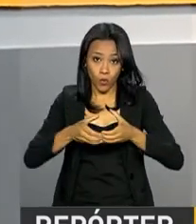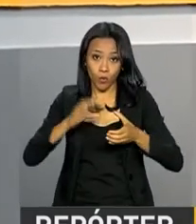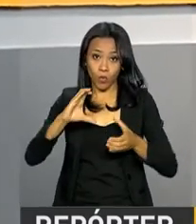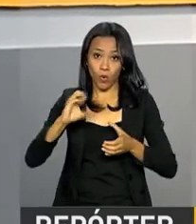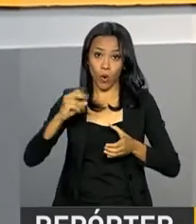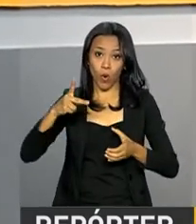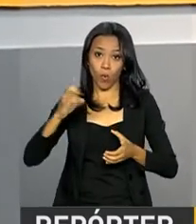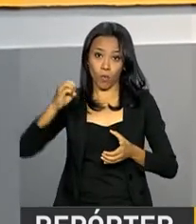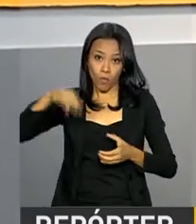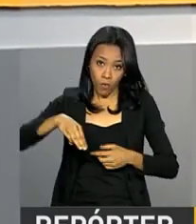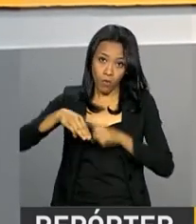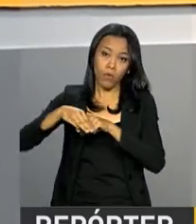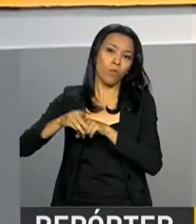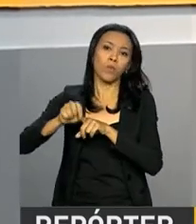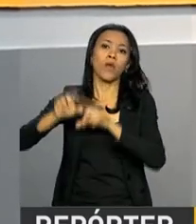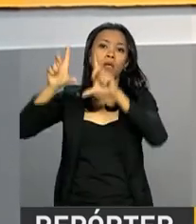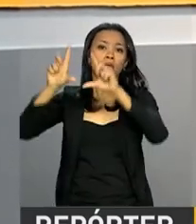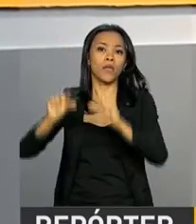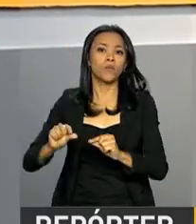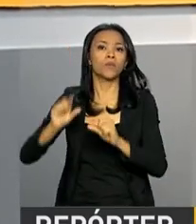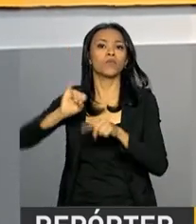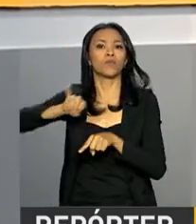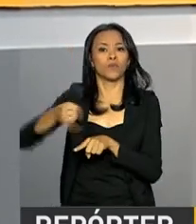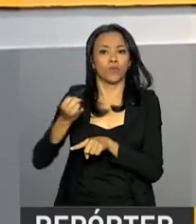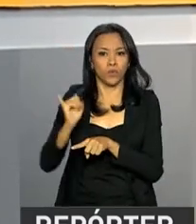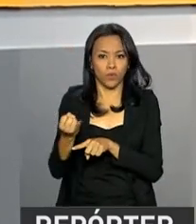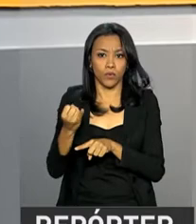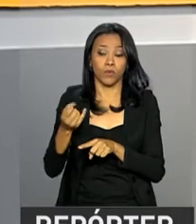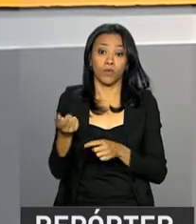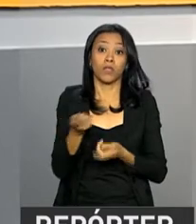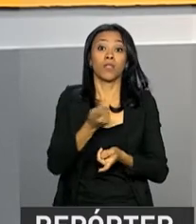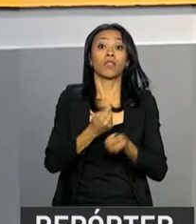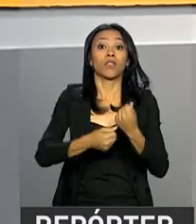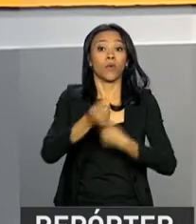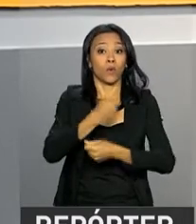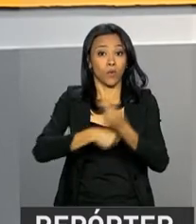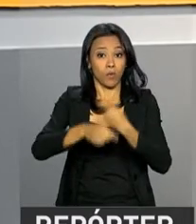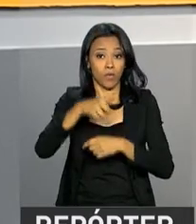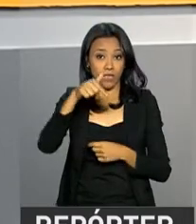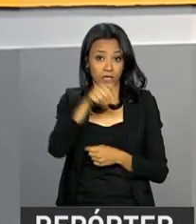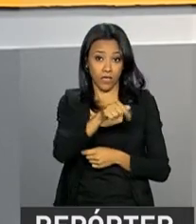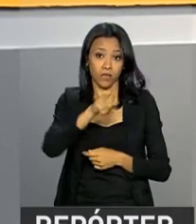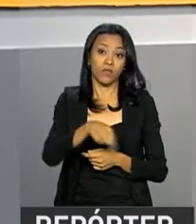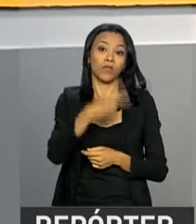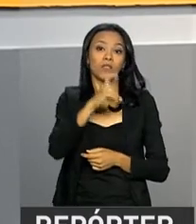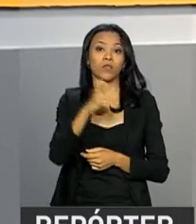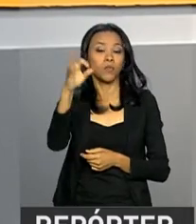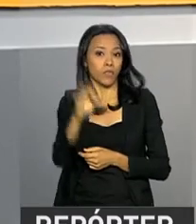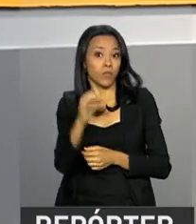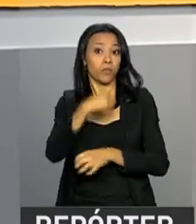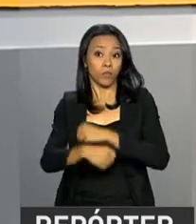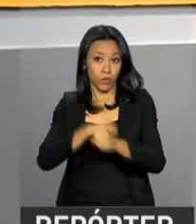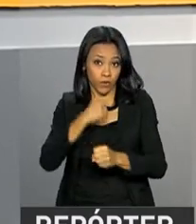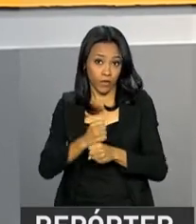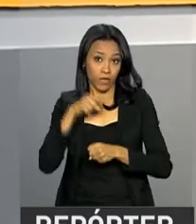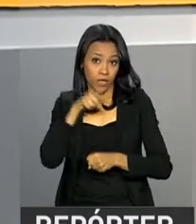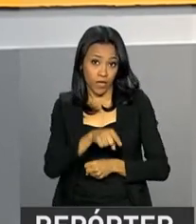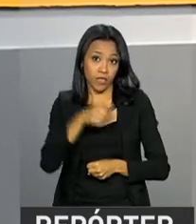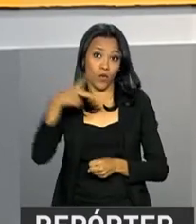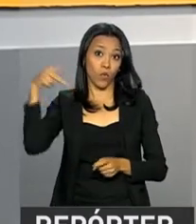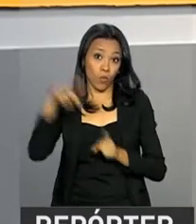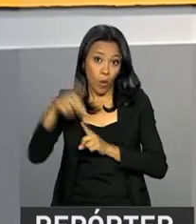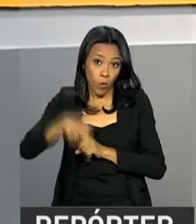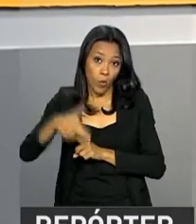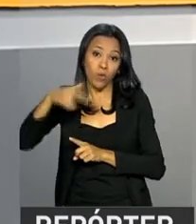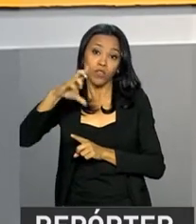do banco central reduziu a taxa básica de juros da economia para 7,5 por cento ao ano esse foi o nono corte